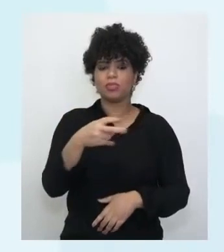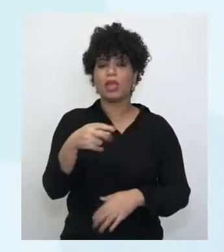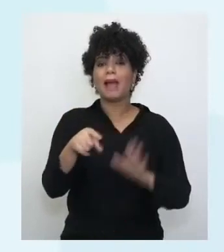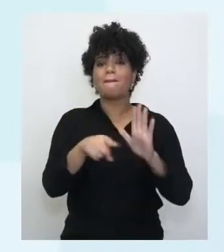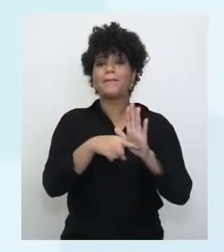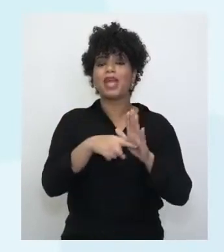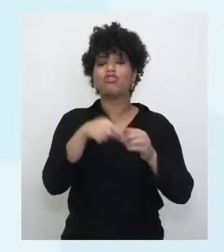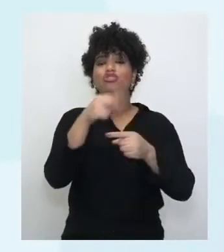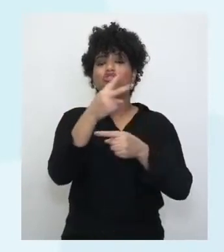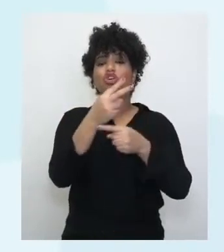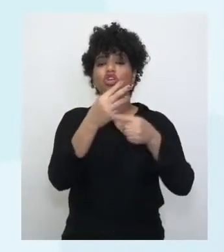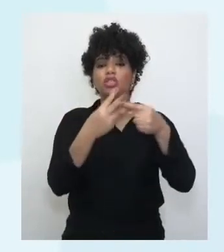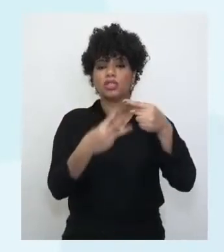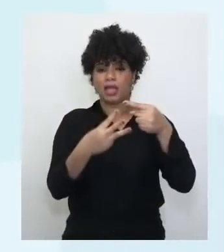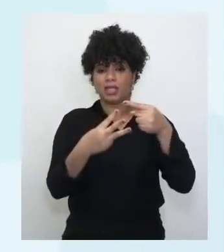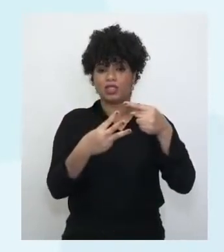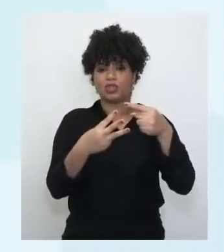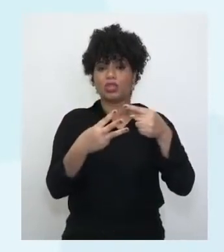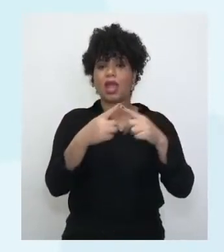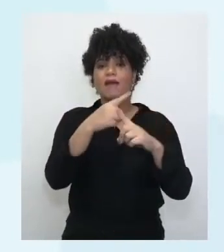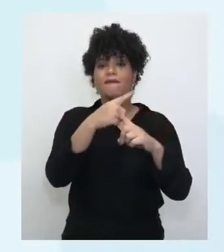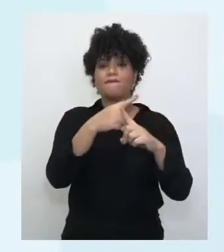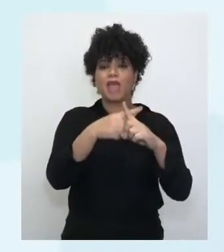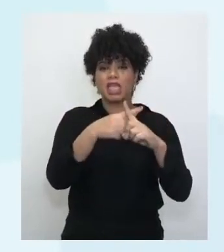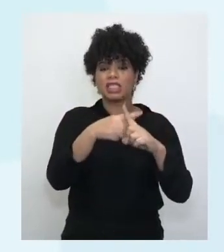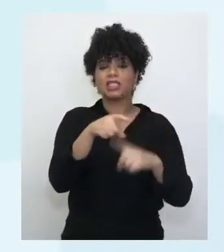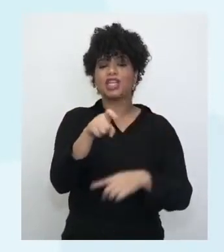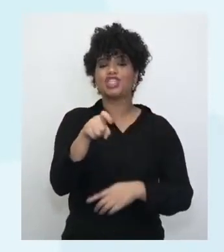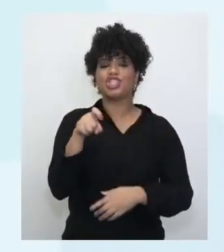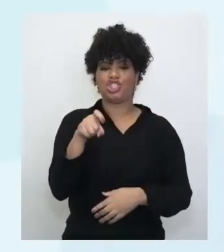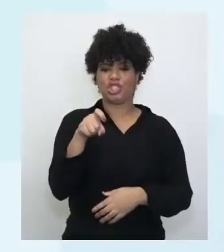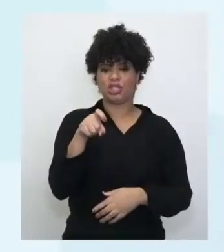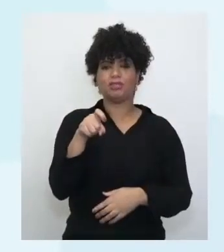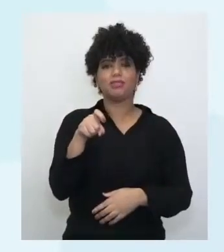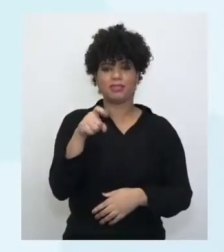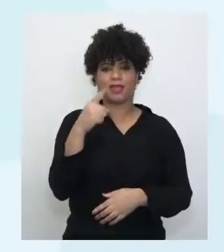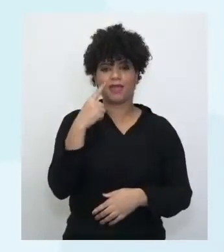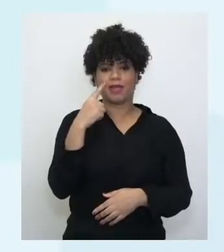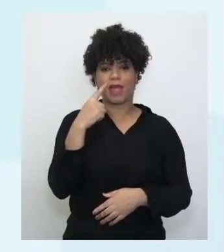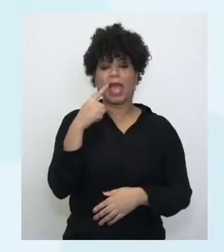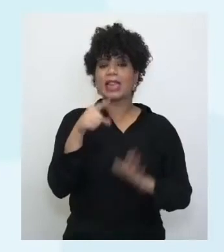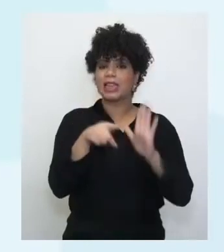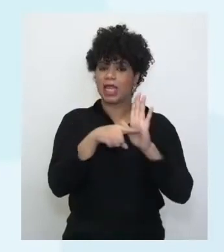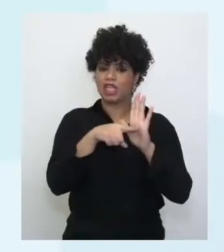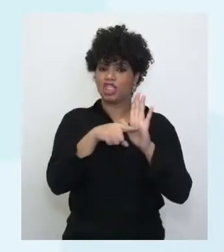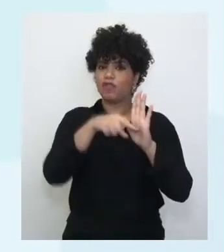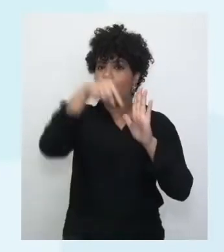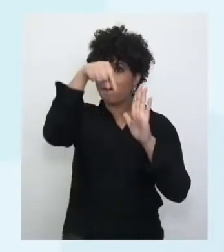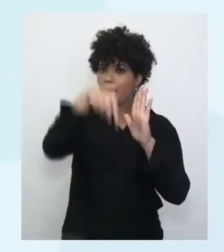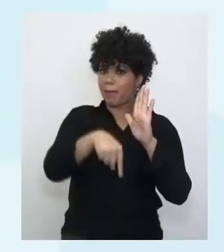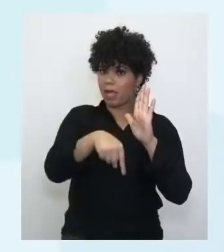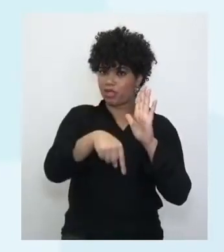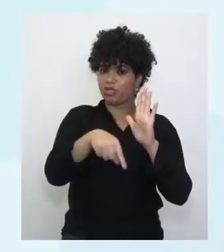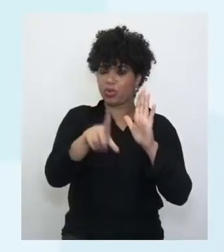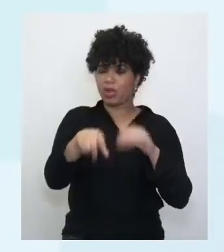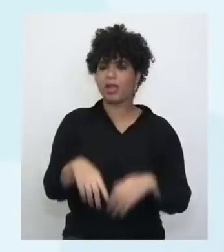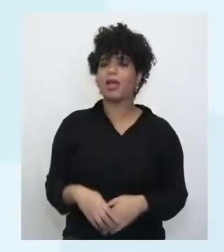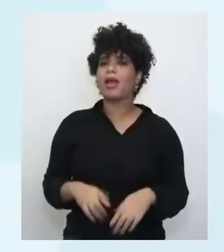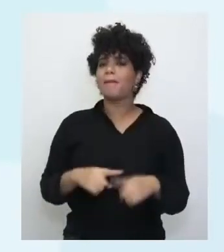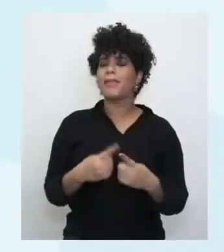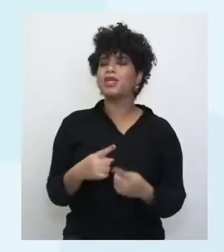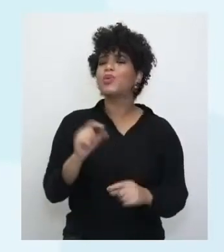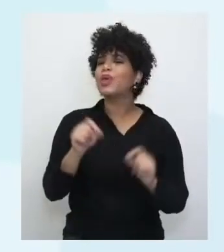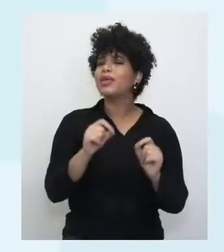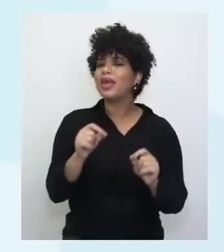x. Então é um número vezes x. Aqui, como é negativo, ela está descendo, tá? Mas, o que é então uma função